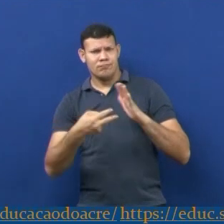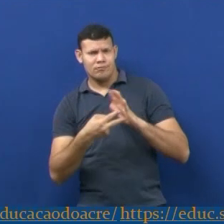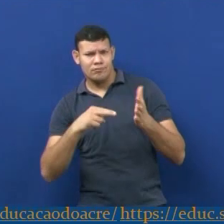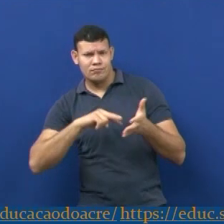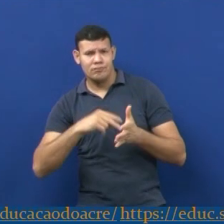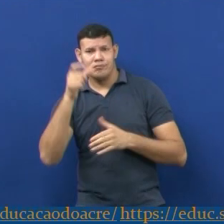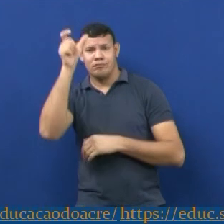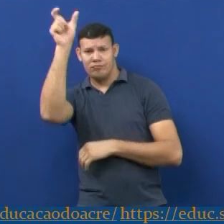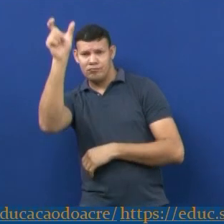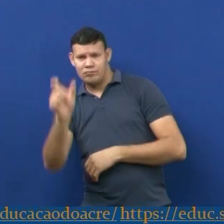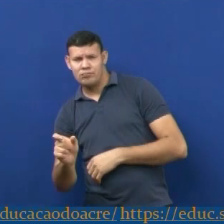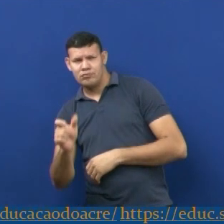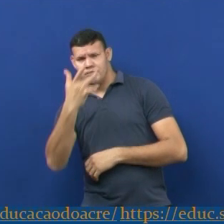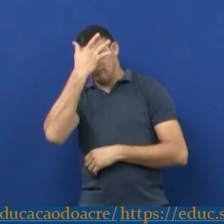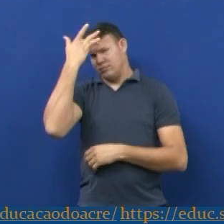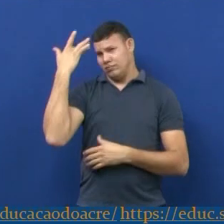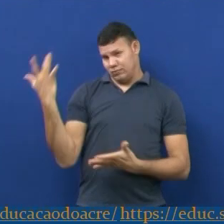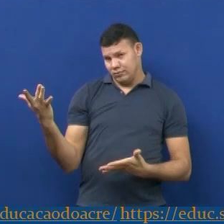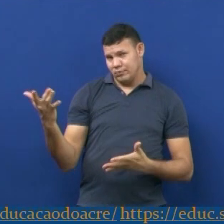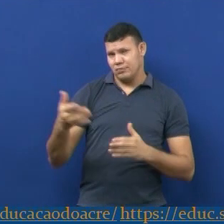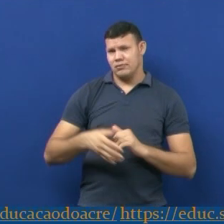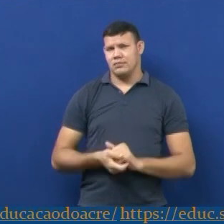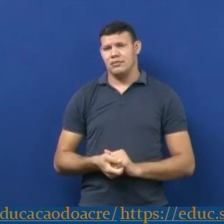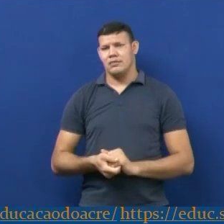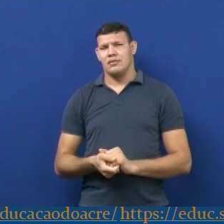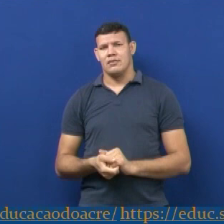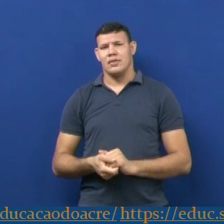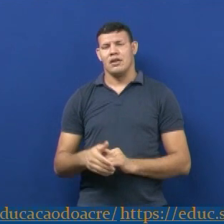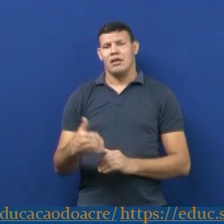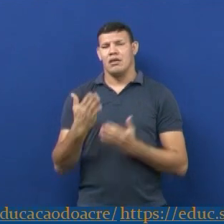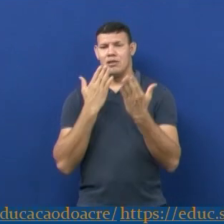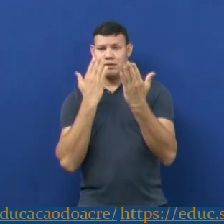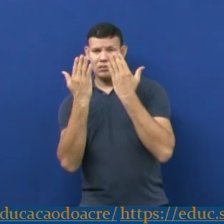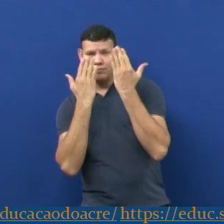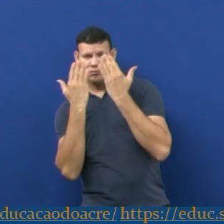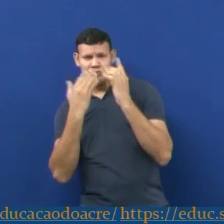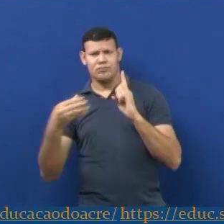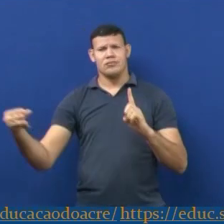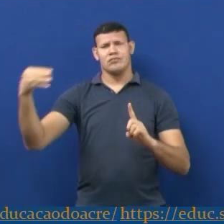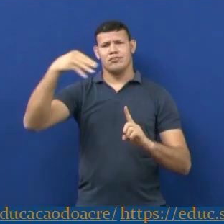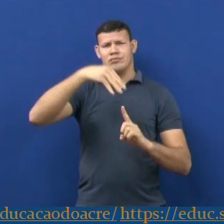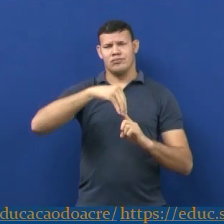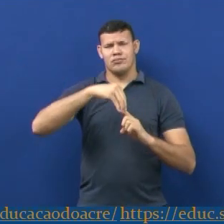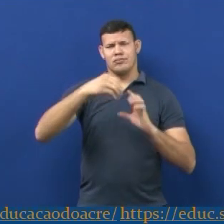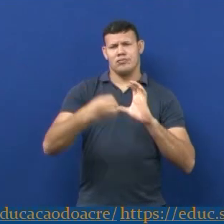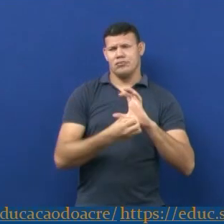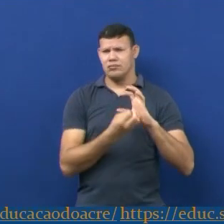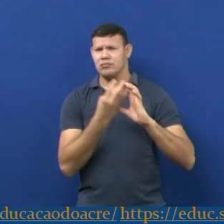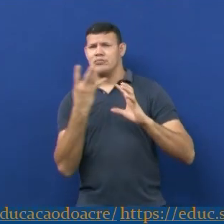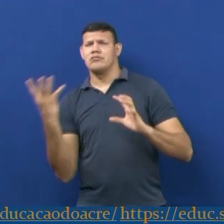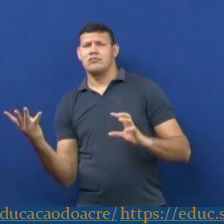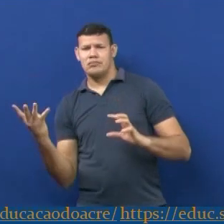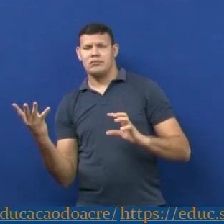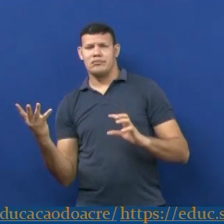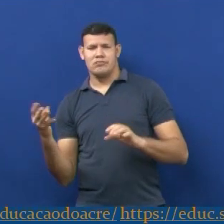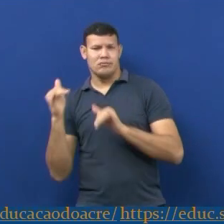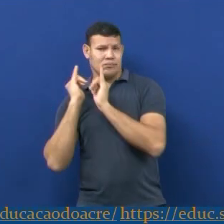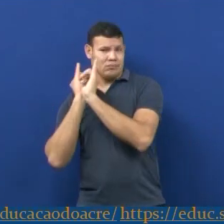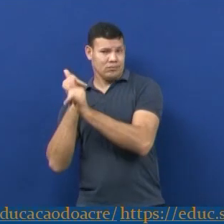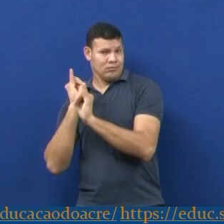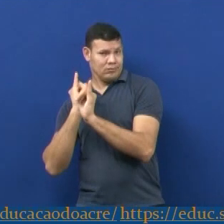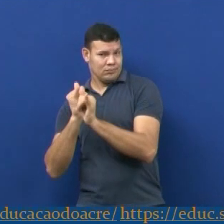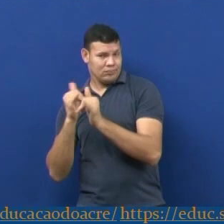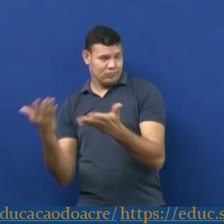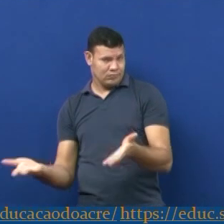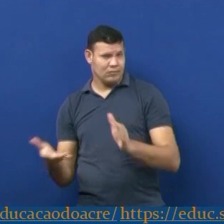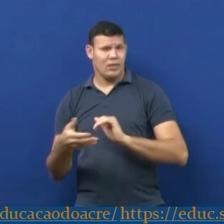pode acentuar o perfil psicológico do personagem, os objetivos e as características da história. Os figurinos e